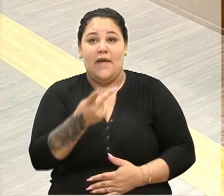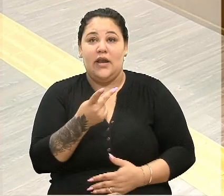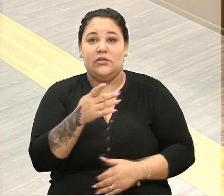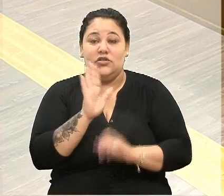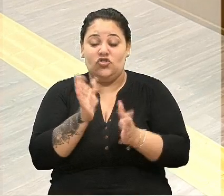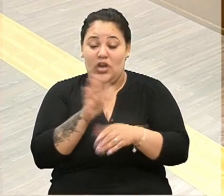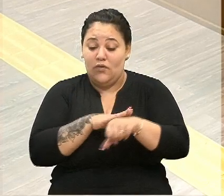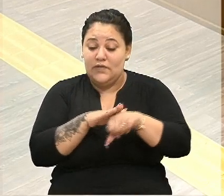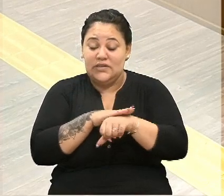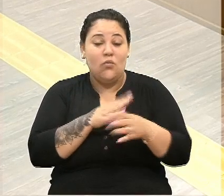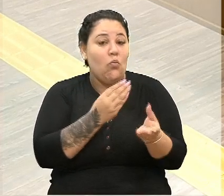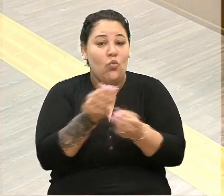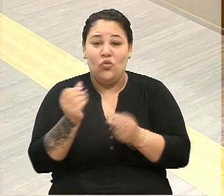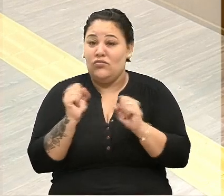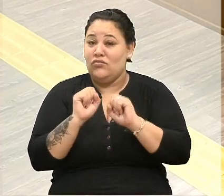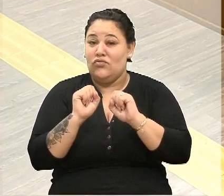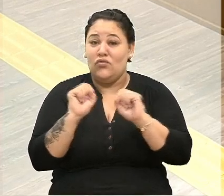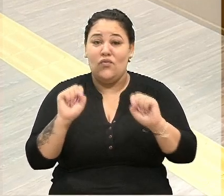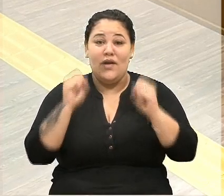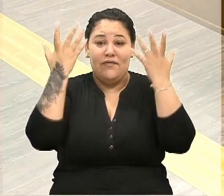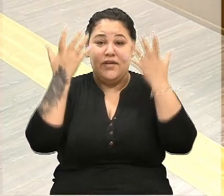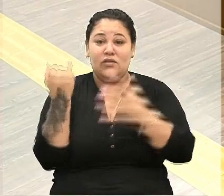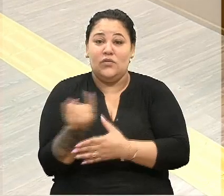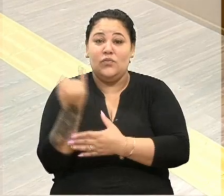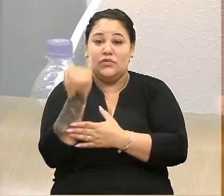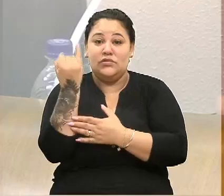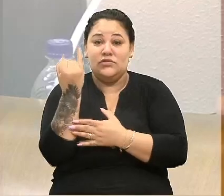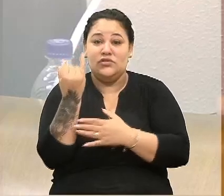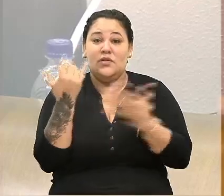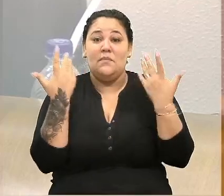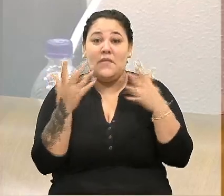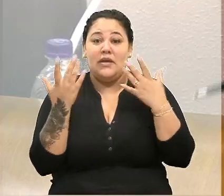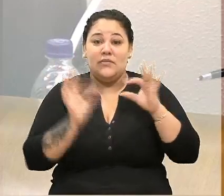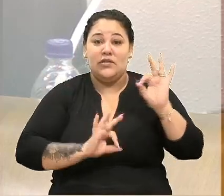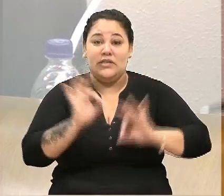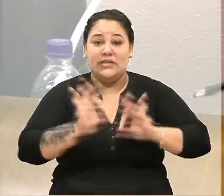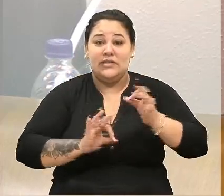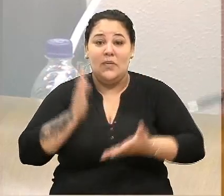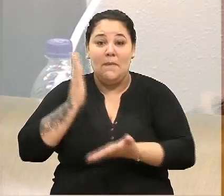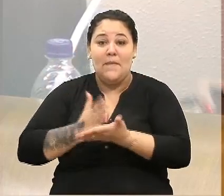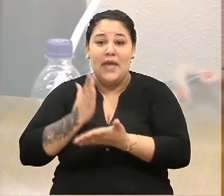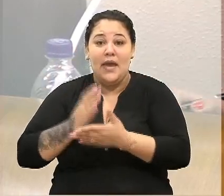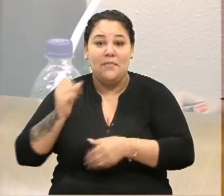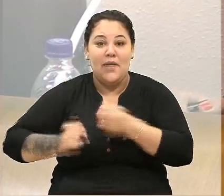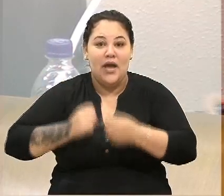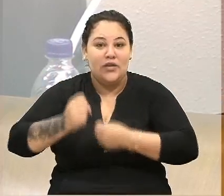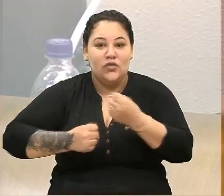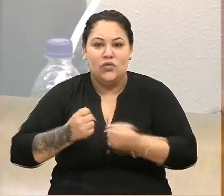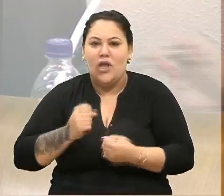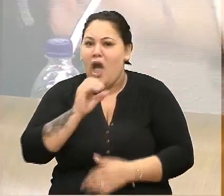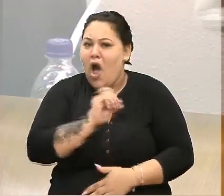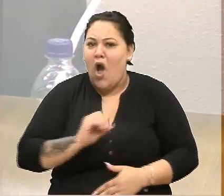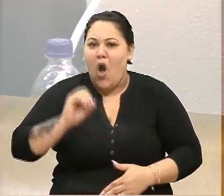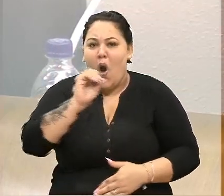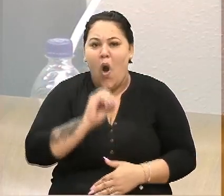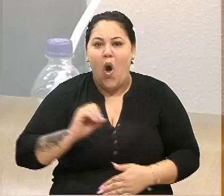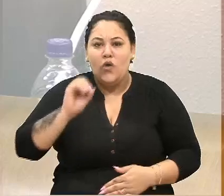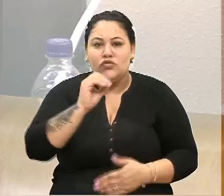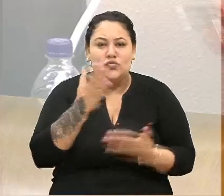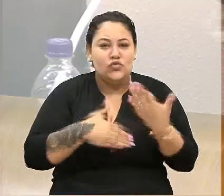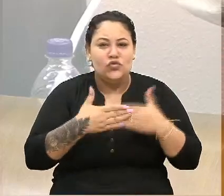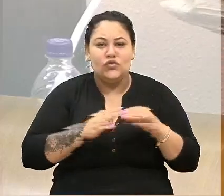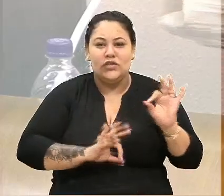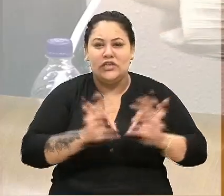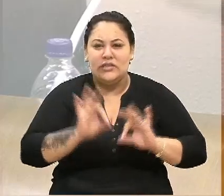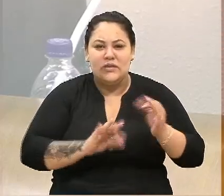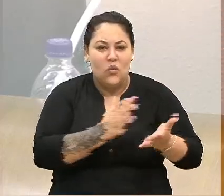sobre isso, vários eventos importantes. Parabenizar a organização da meia maratona Que evento sensacional, desde toda a organização